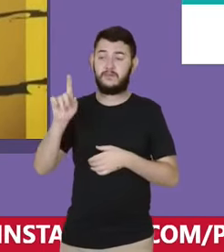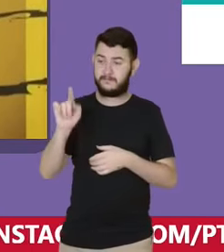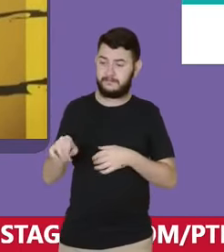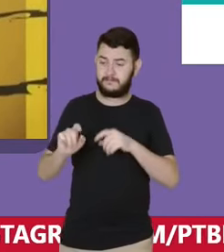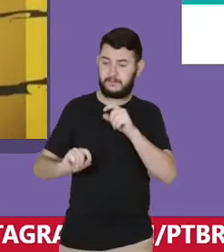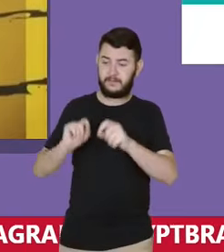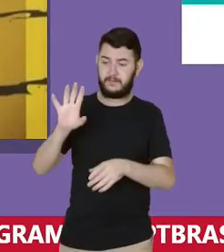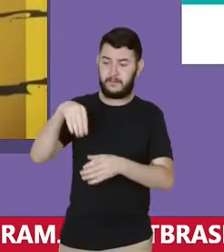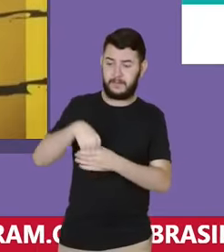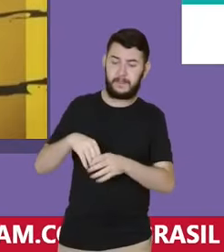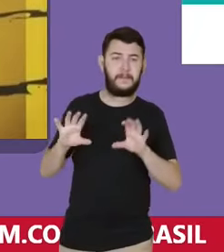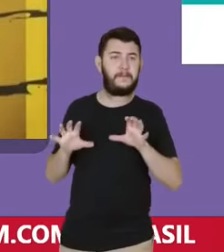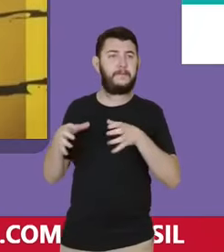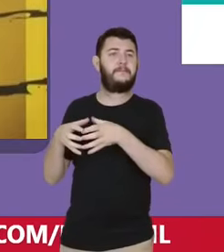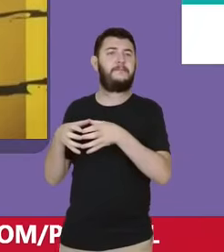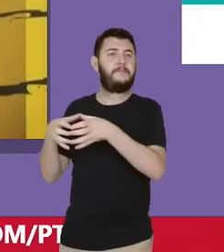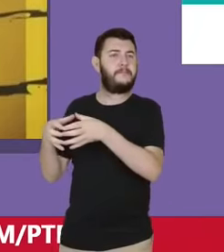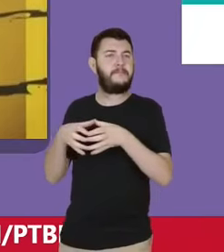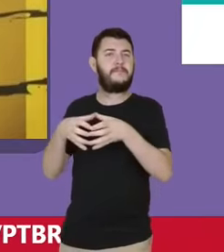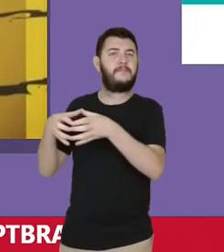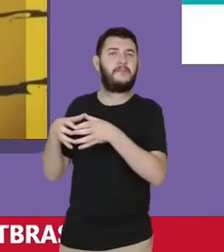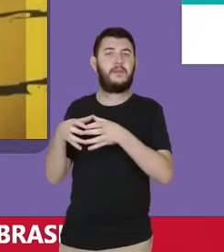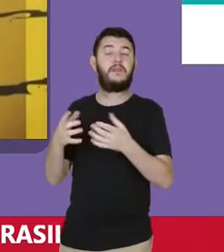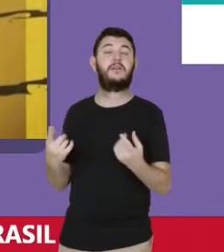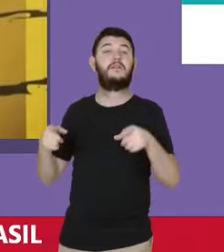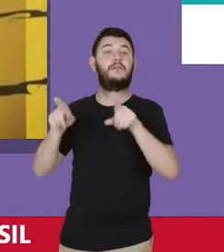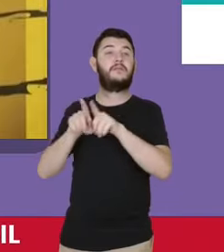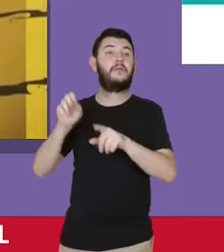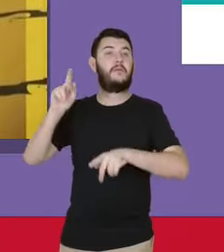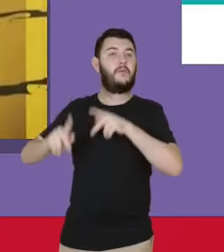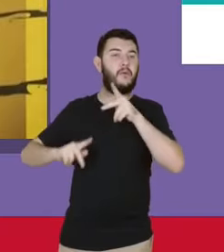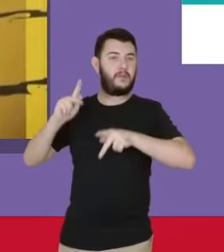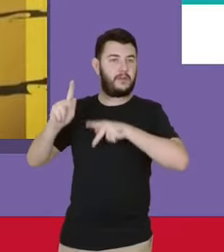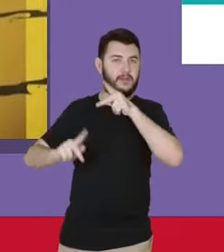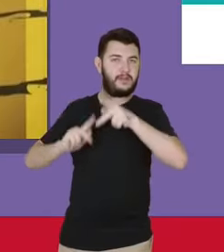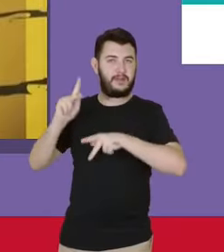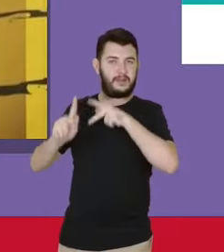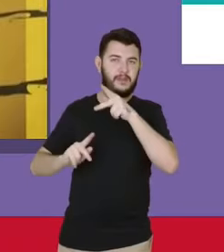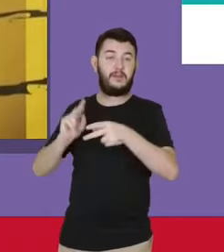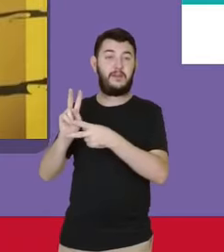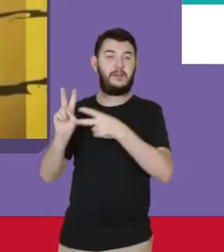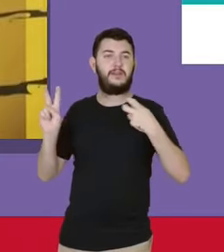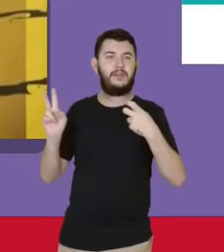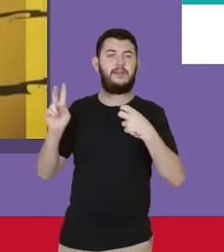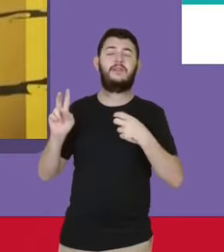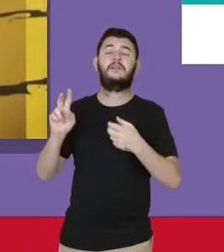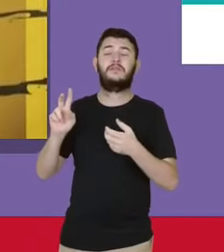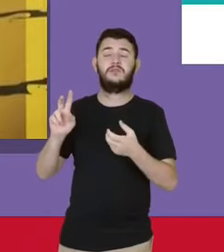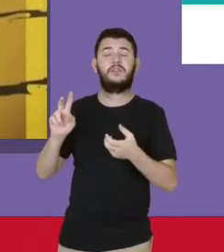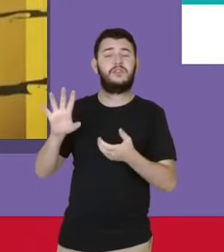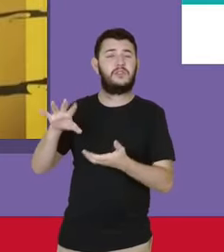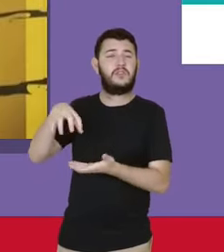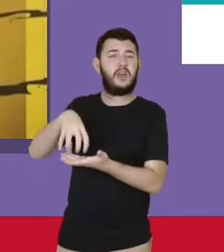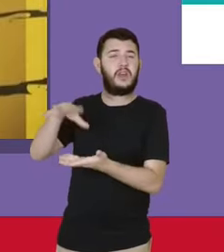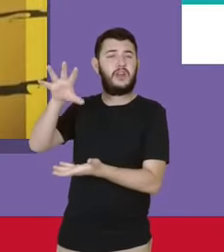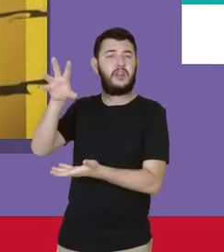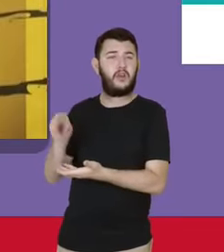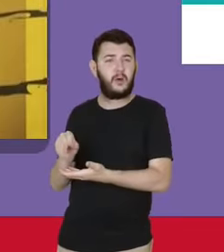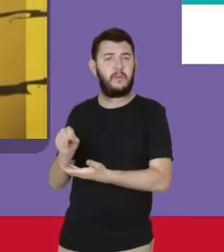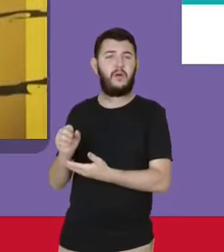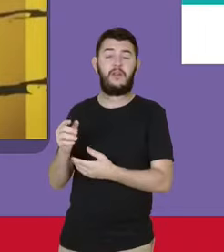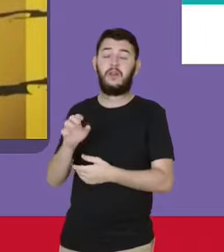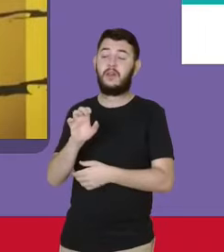as comunidades, sobre a população indígena, sobre a população quilombola, sobre os extrativistas